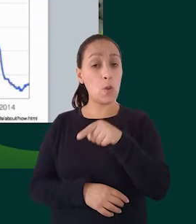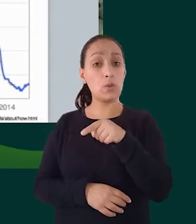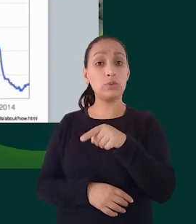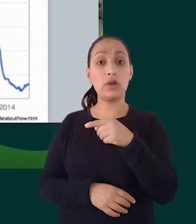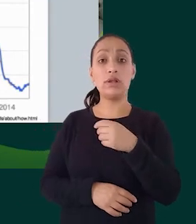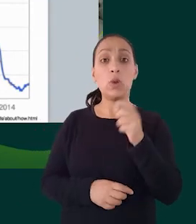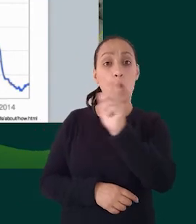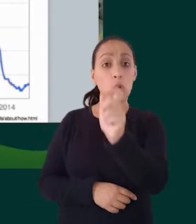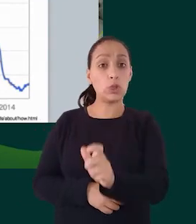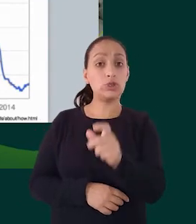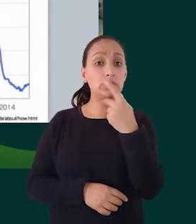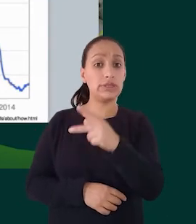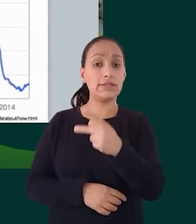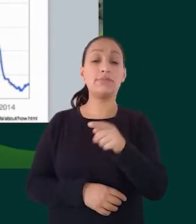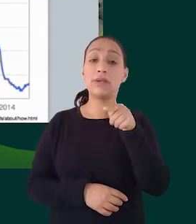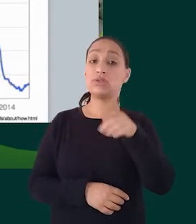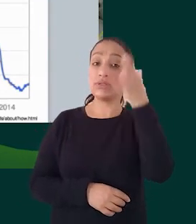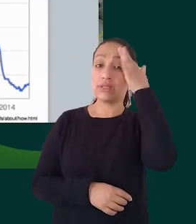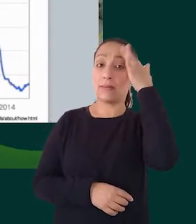pergunta, mas